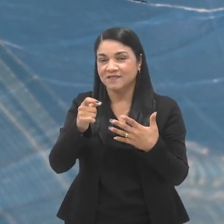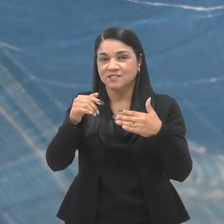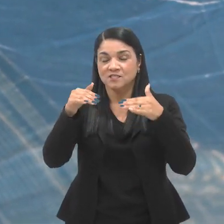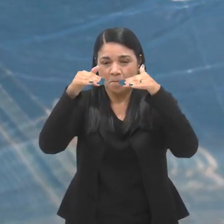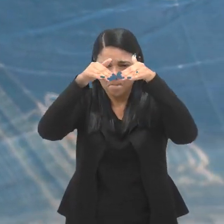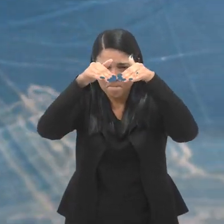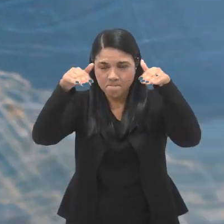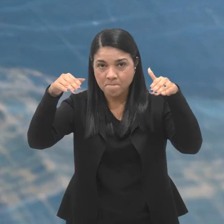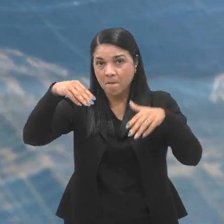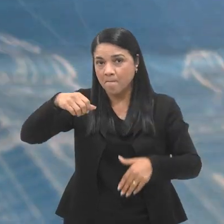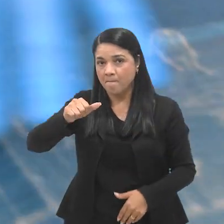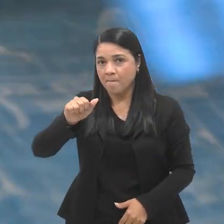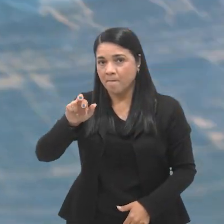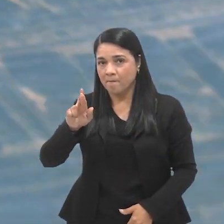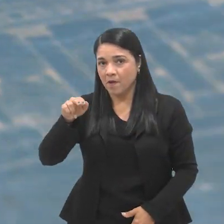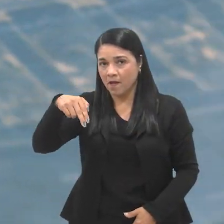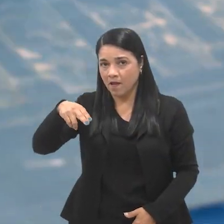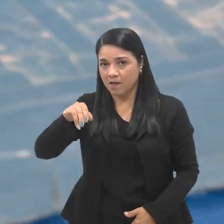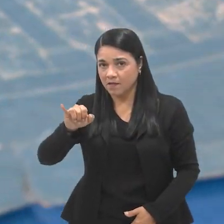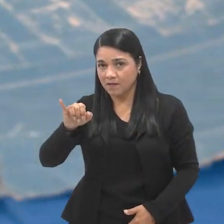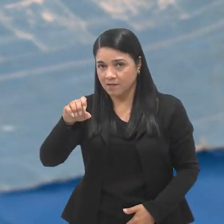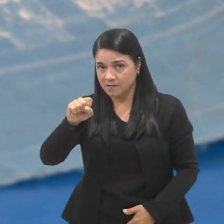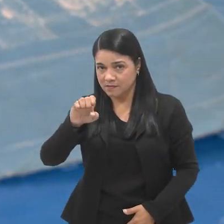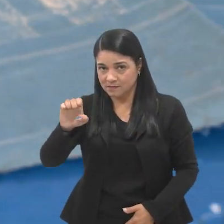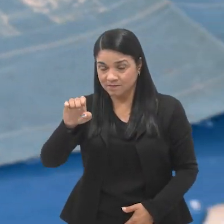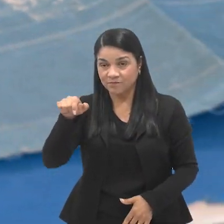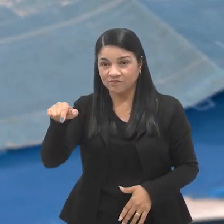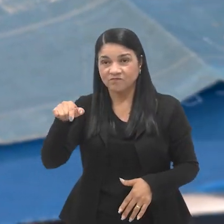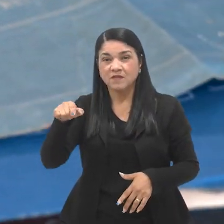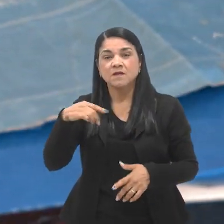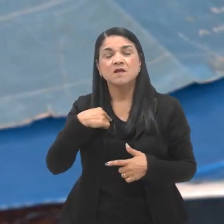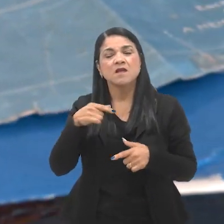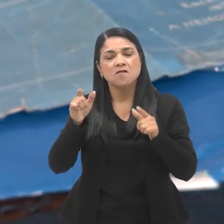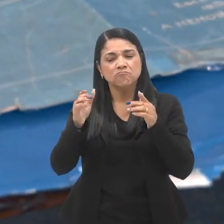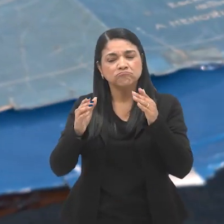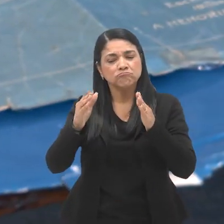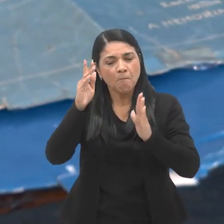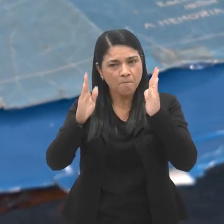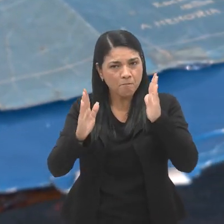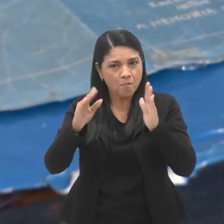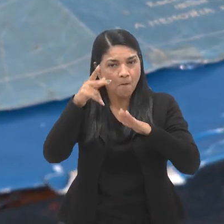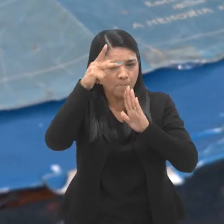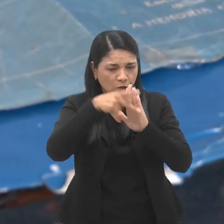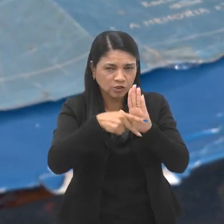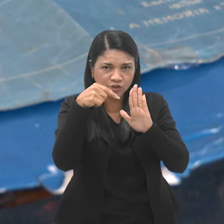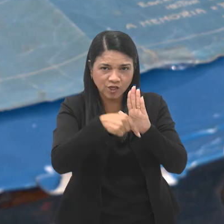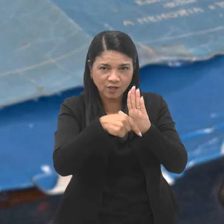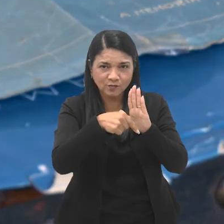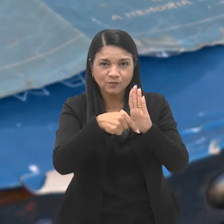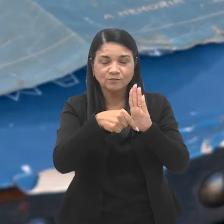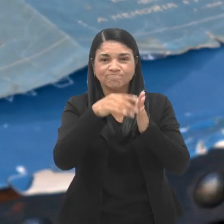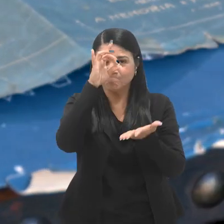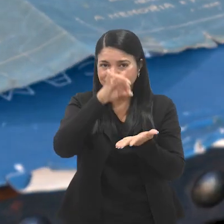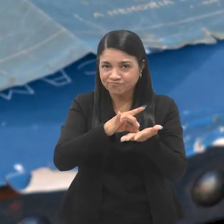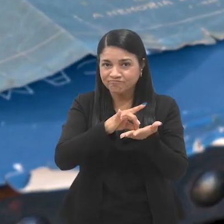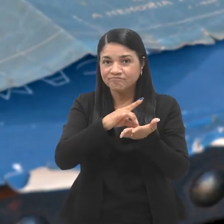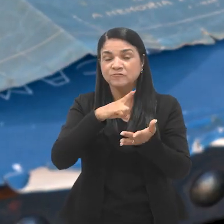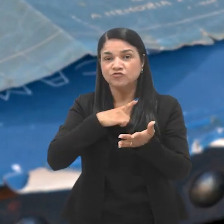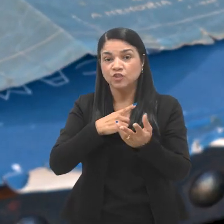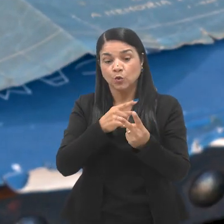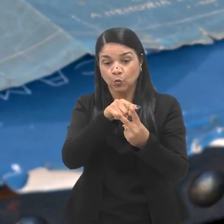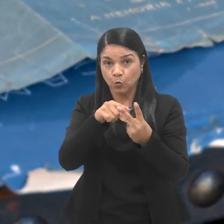são as marquises da colunata frontal, que é uma parte que era prevista no projeto original,